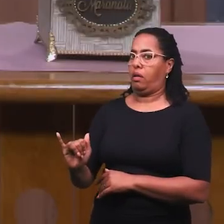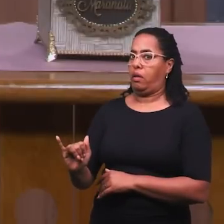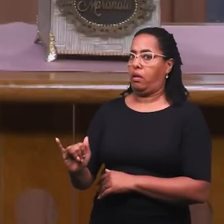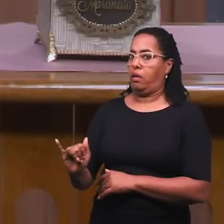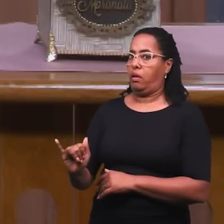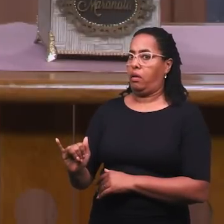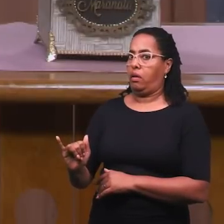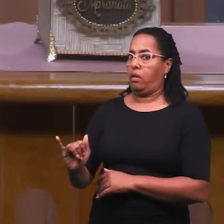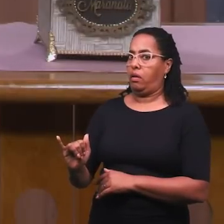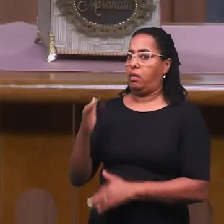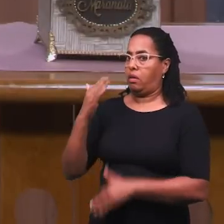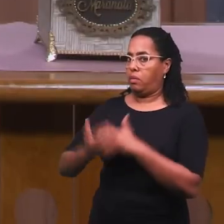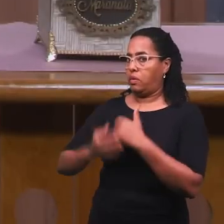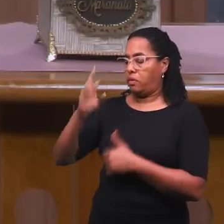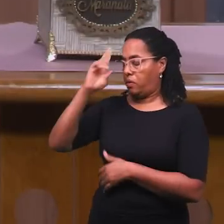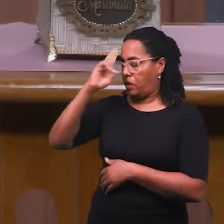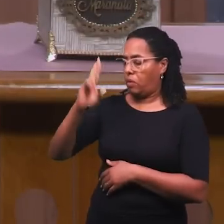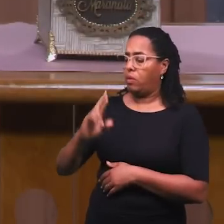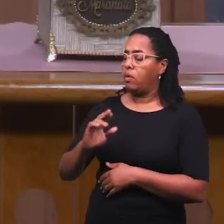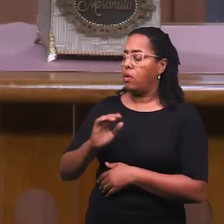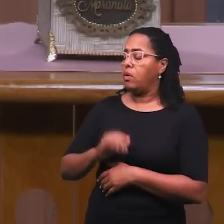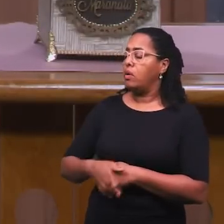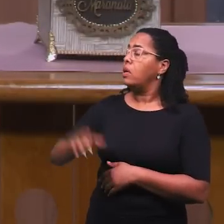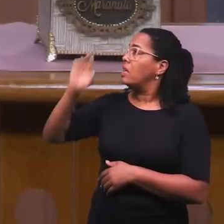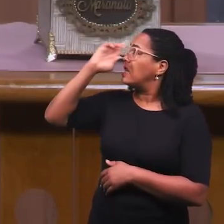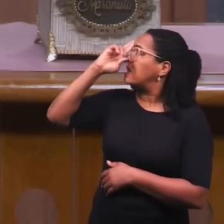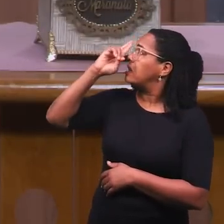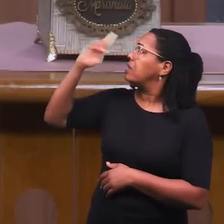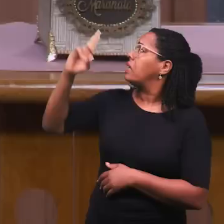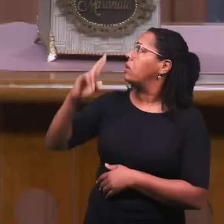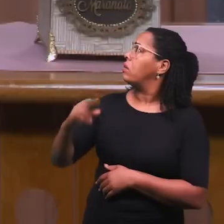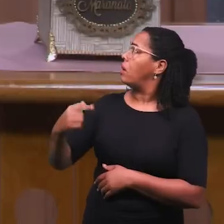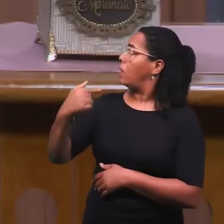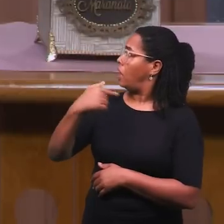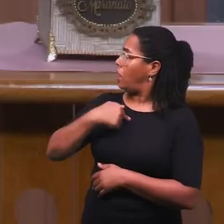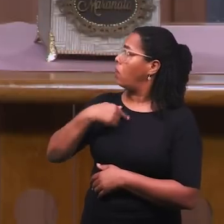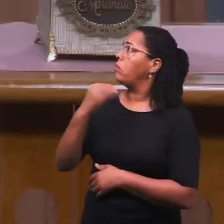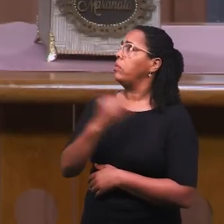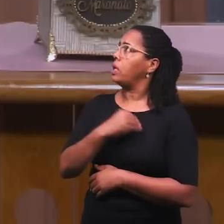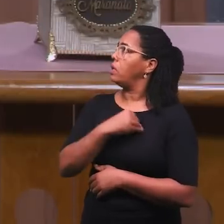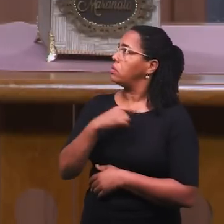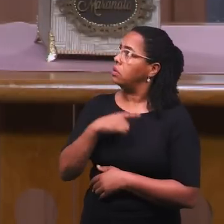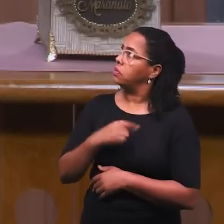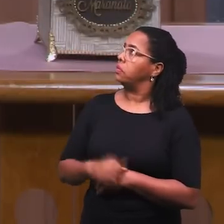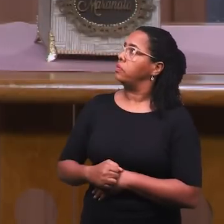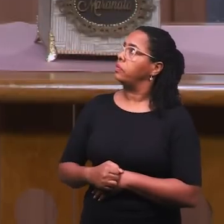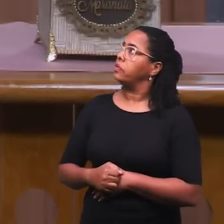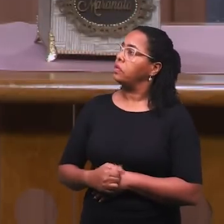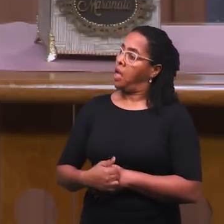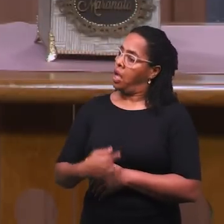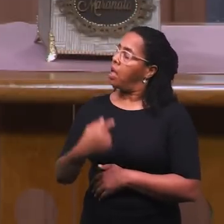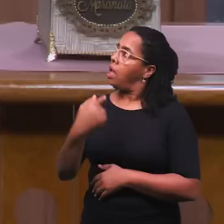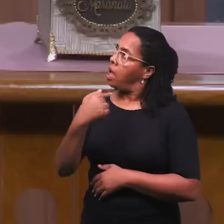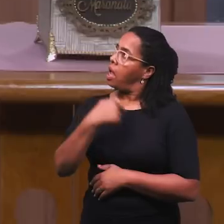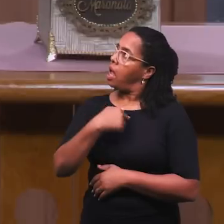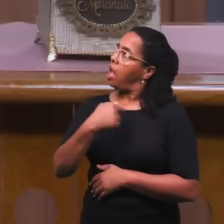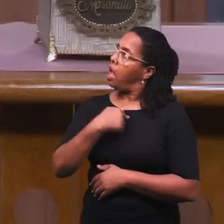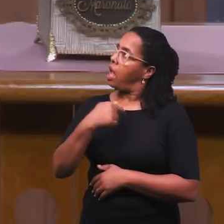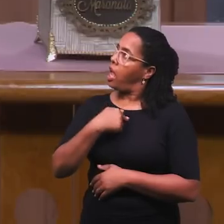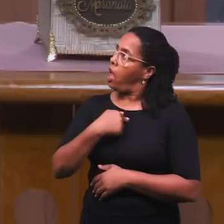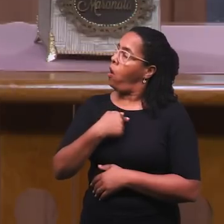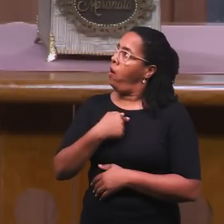uma coisa perante o Senhor. Ele diz: Senhor, foi eu que pequei, eu